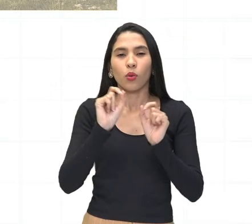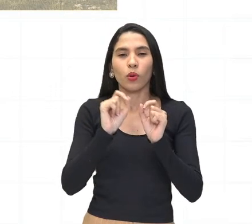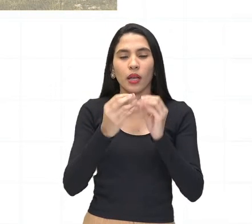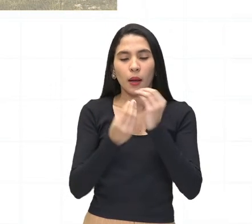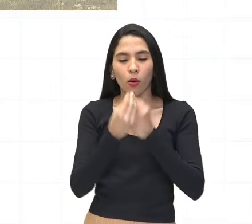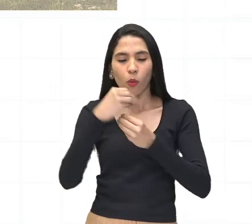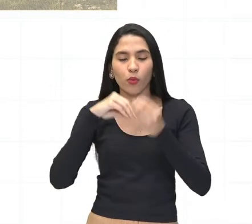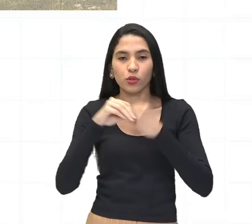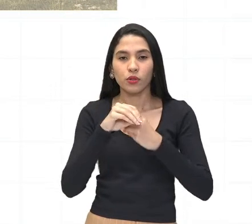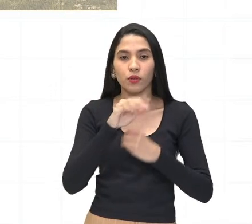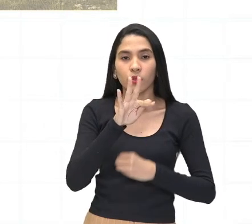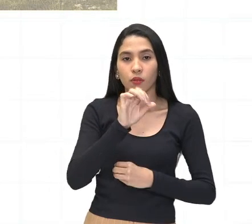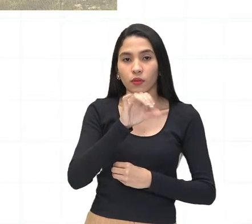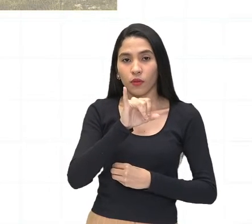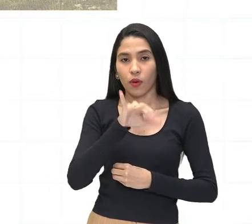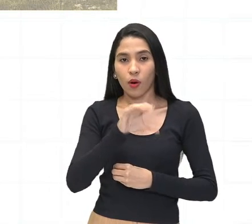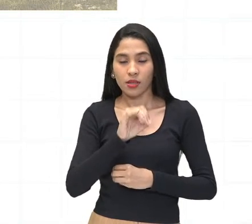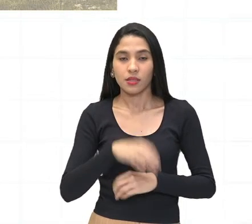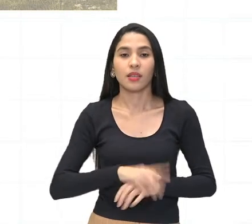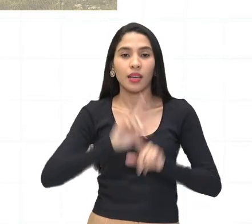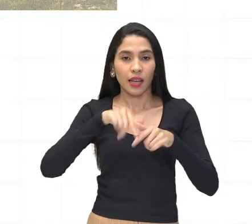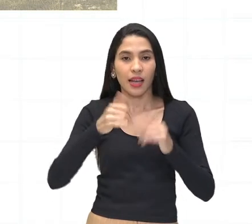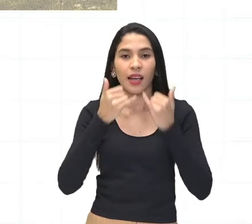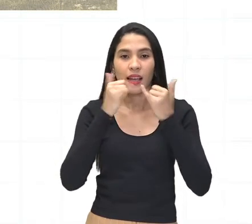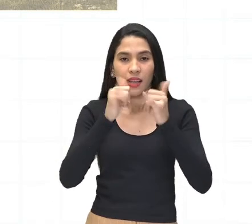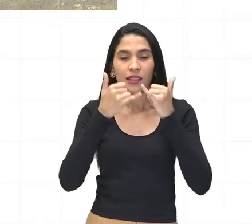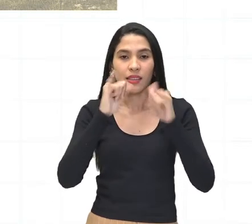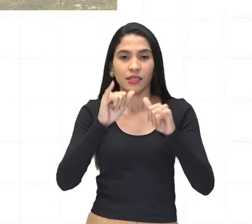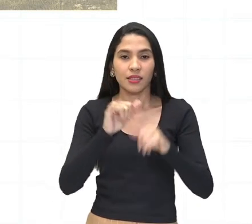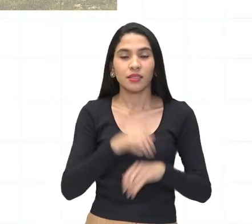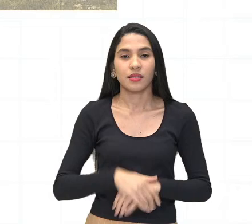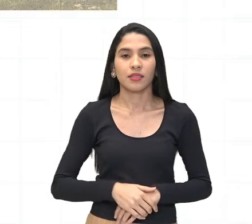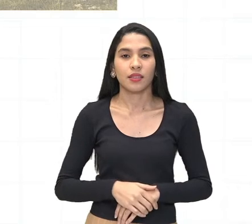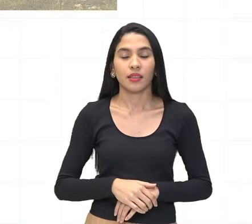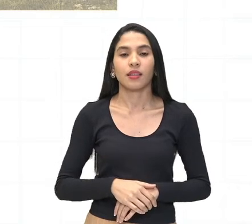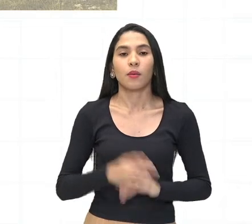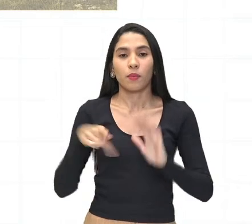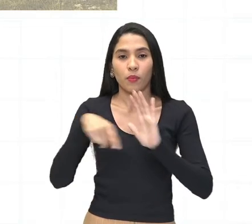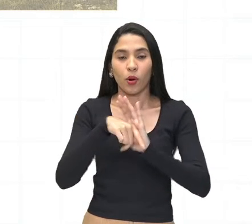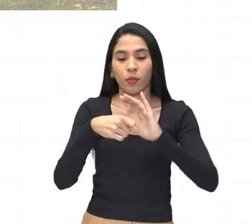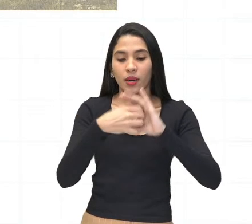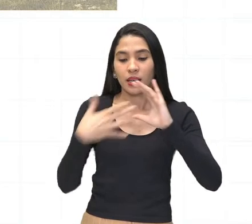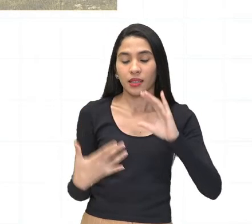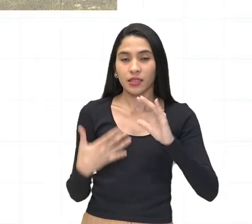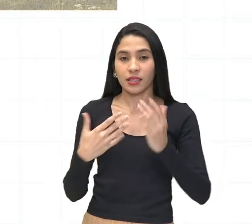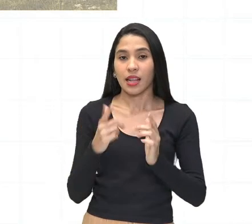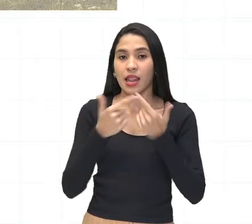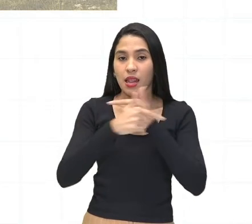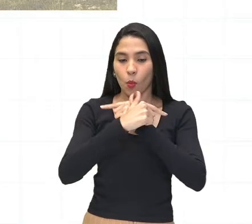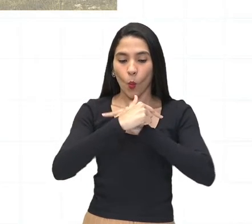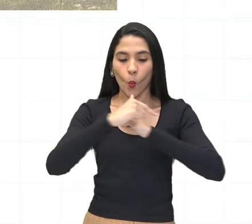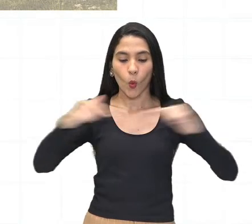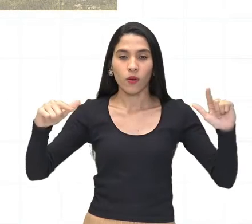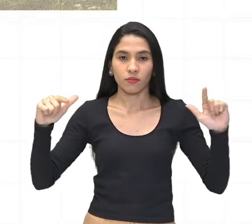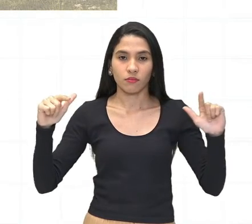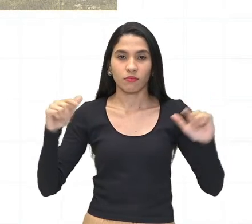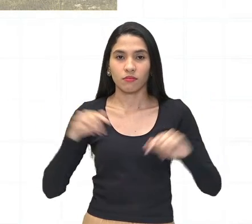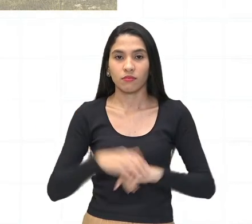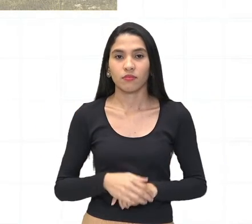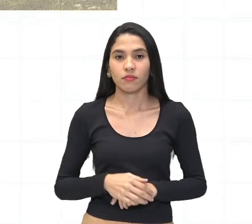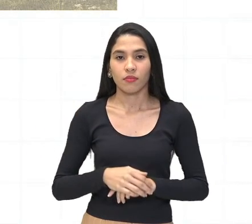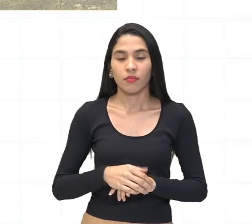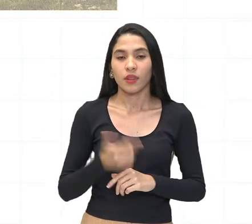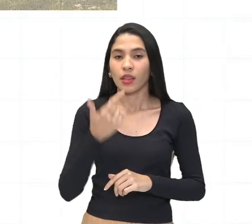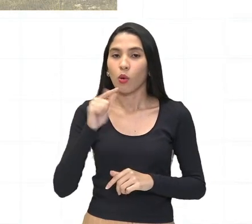a energia eólica é uma energia formada de maneira limpa, sem prejudicar o